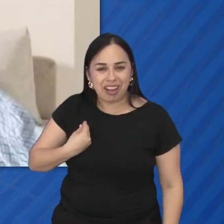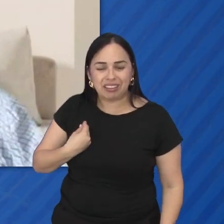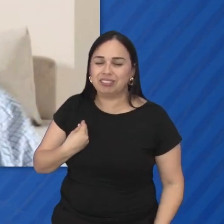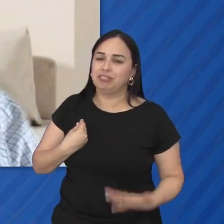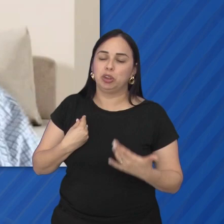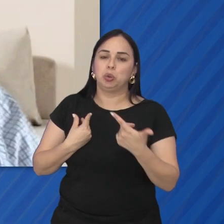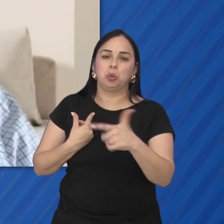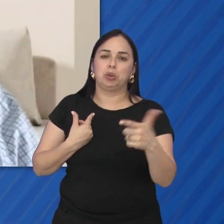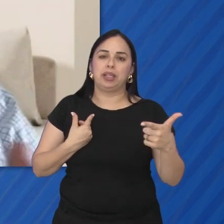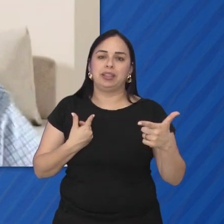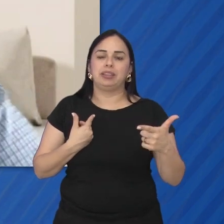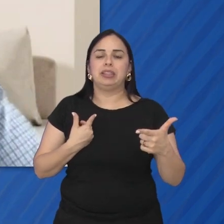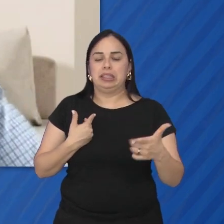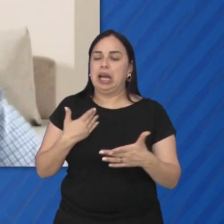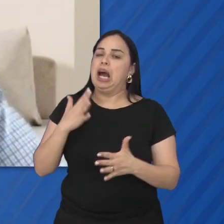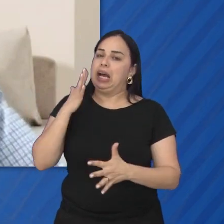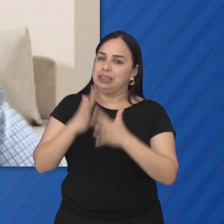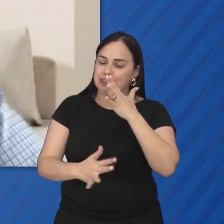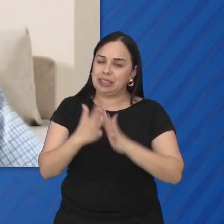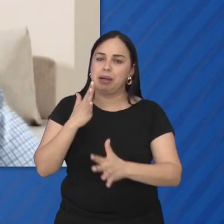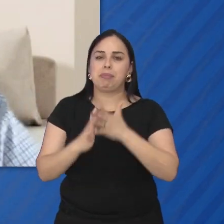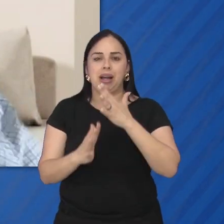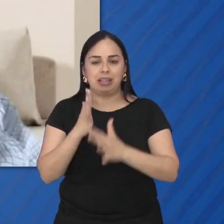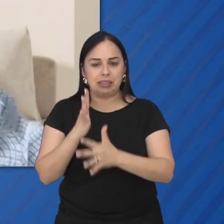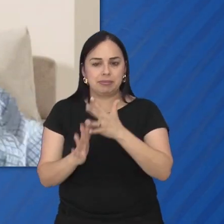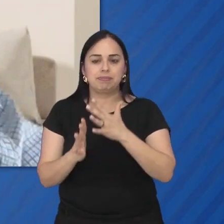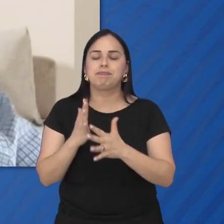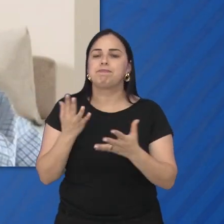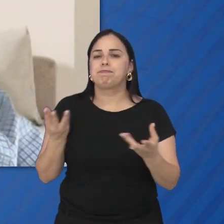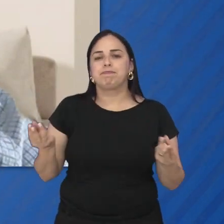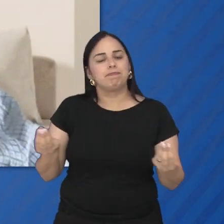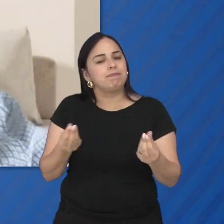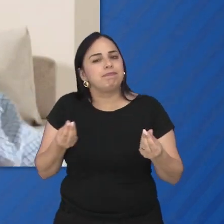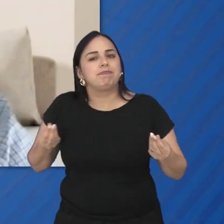níveis. Então isso acaba interferindo muito